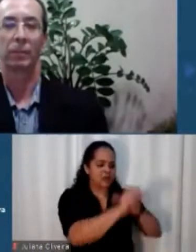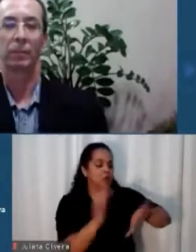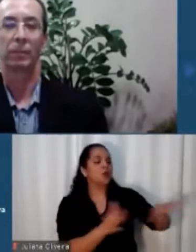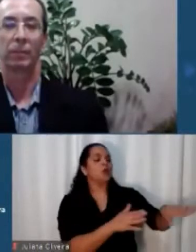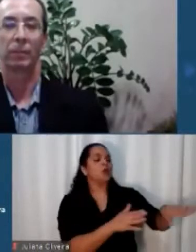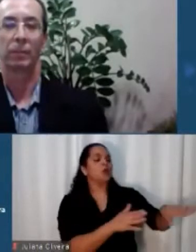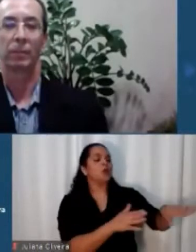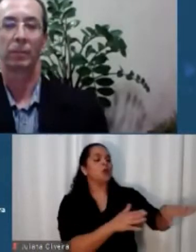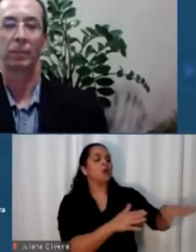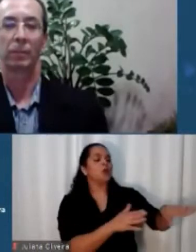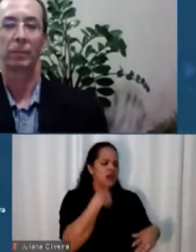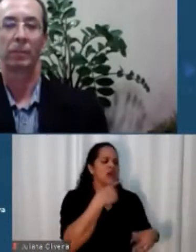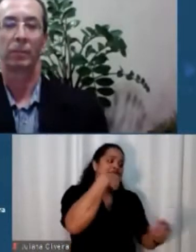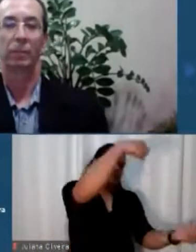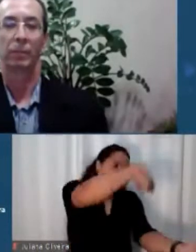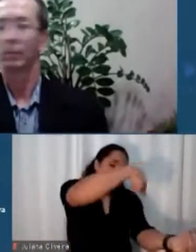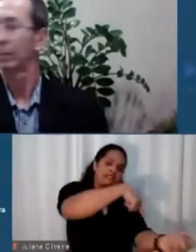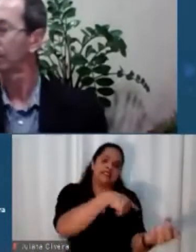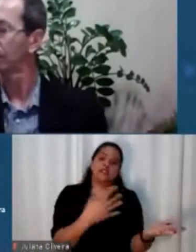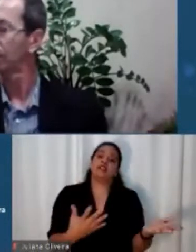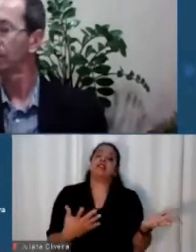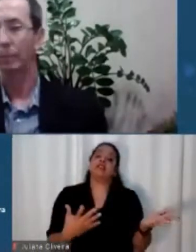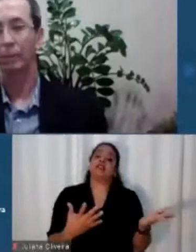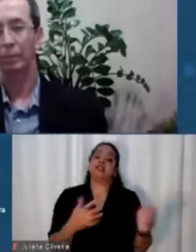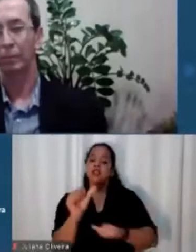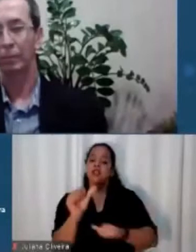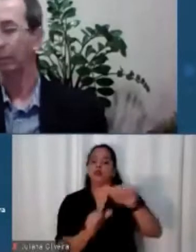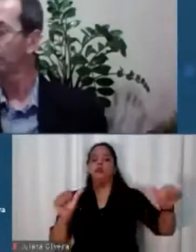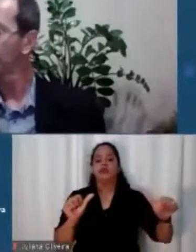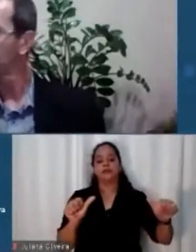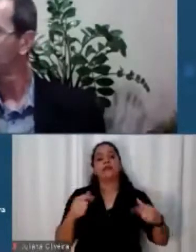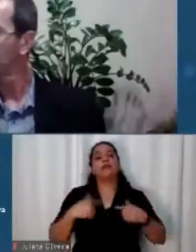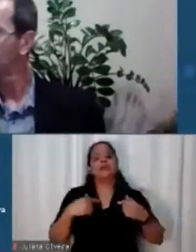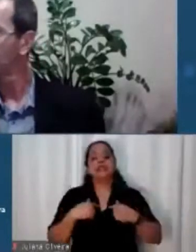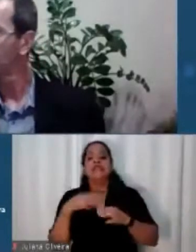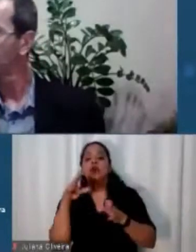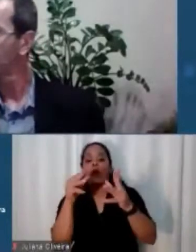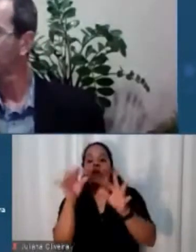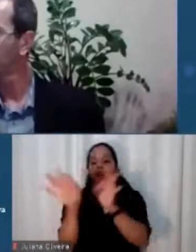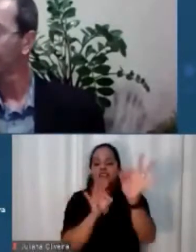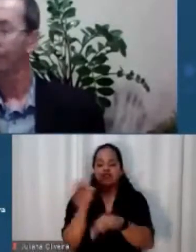A cena mudar é algo que você precisa se preparar antes, né? Então,